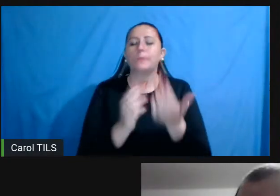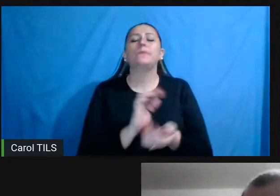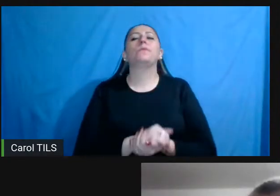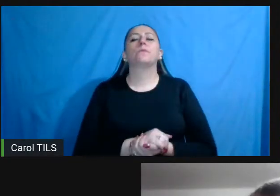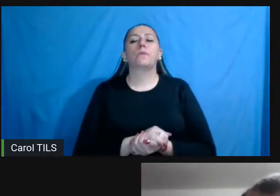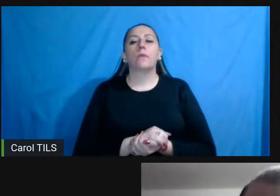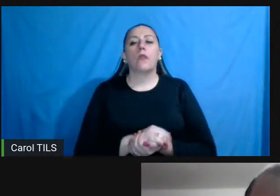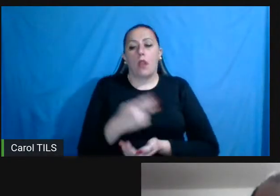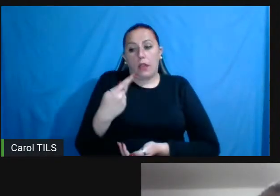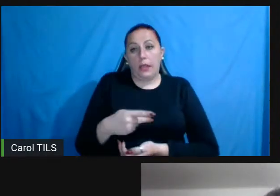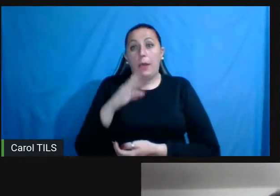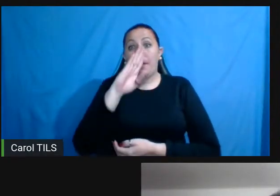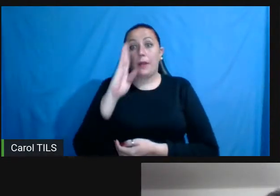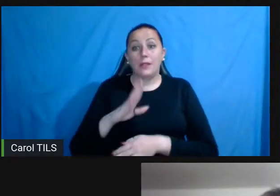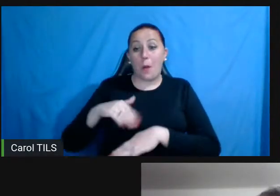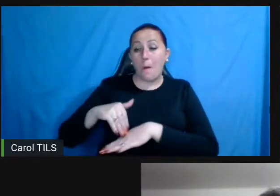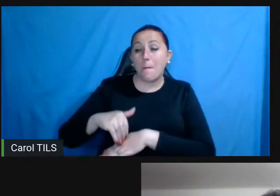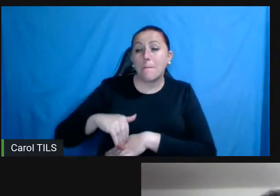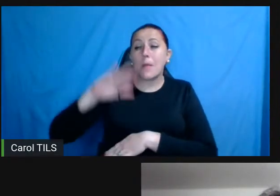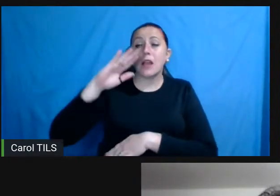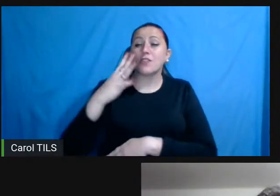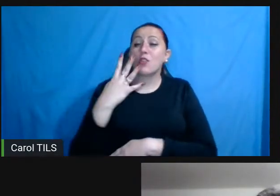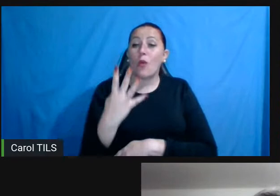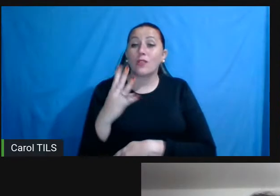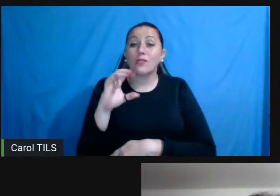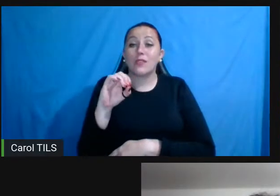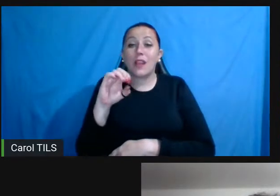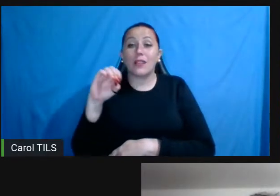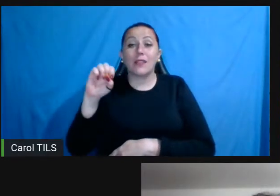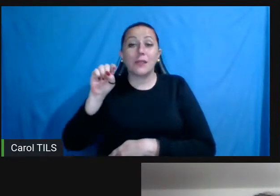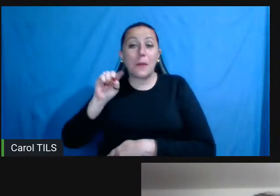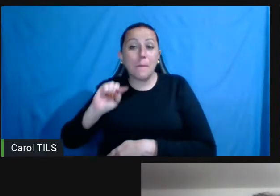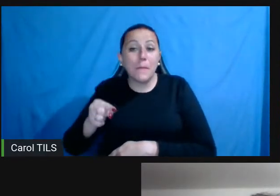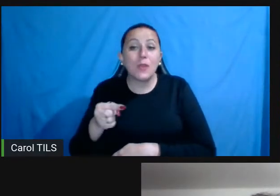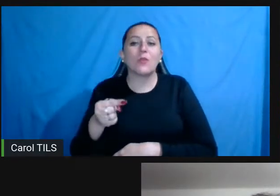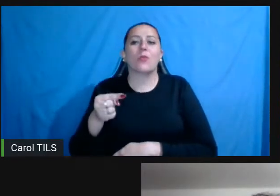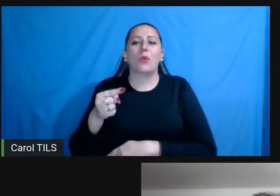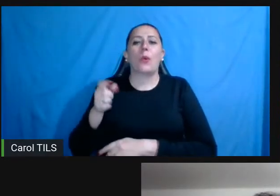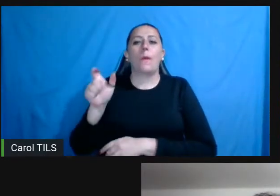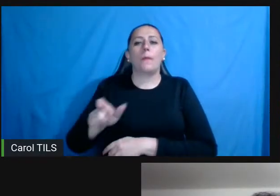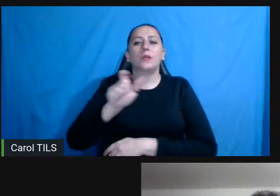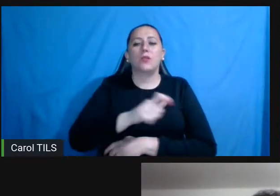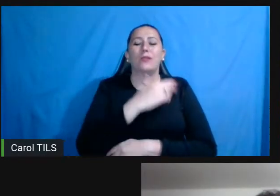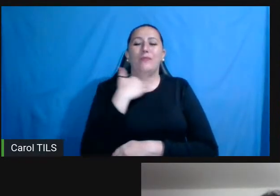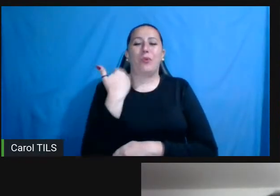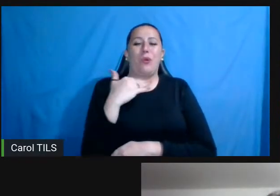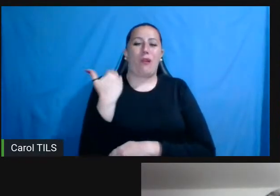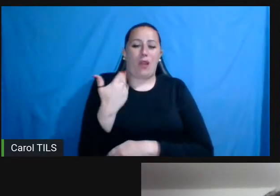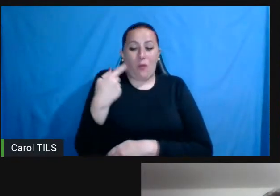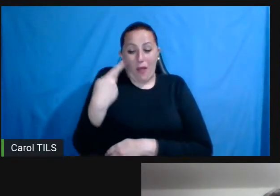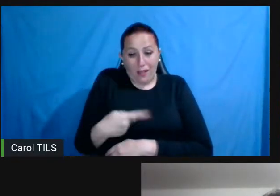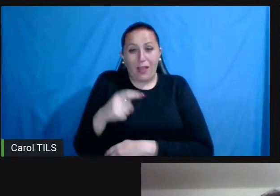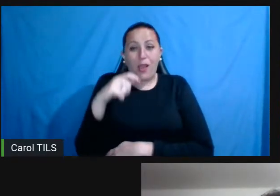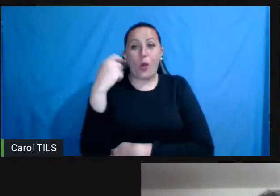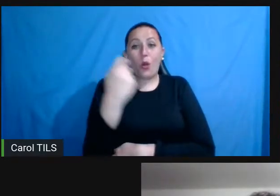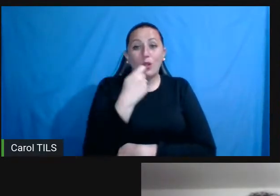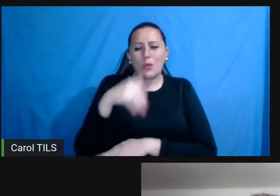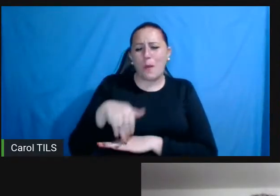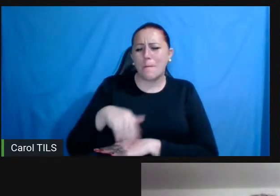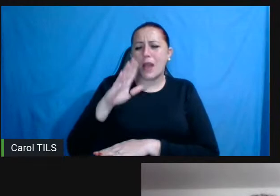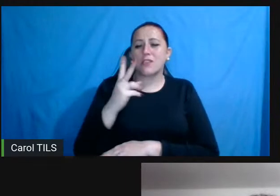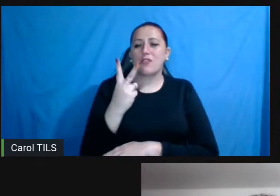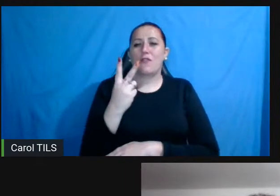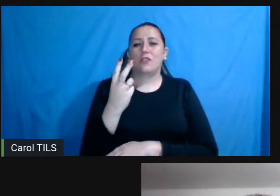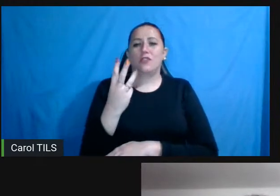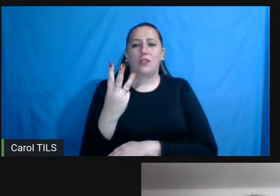temos mais de 400 mil pessoas vitimadas pela Covid-19, no Rio Grande do Sul são mais de 23 mil pessoas,